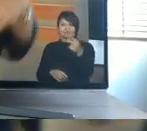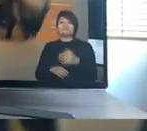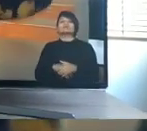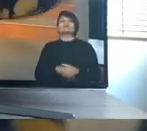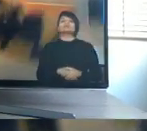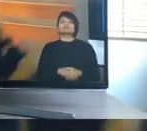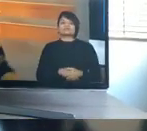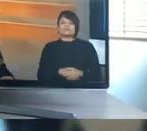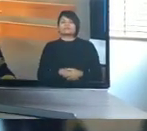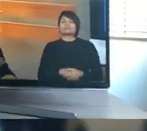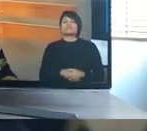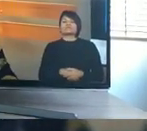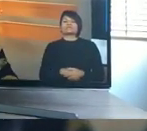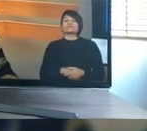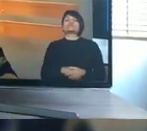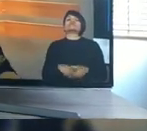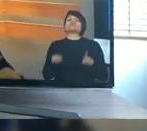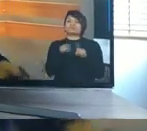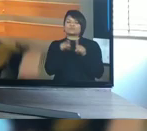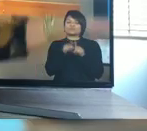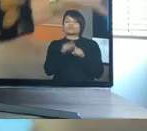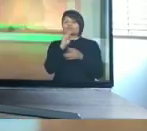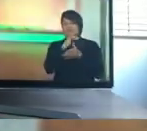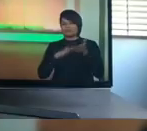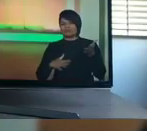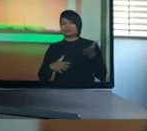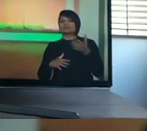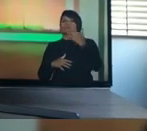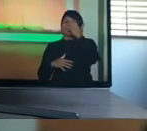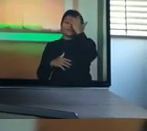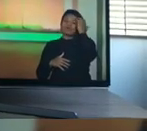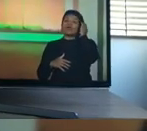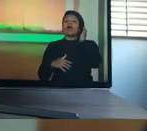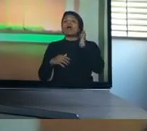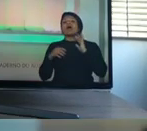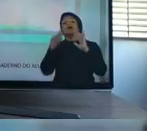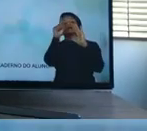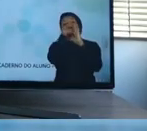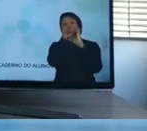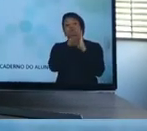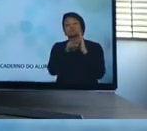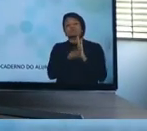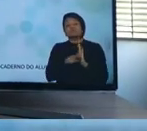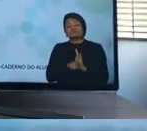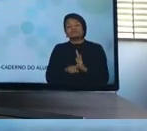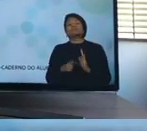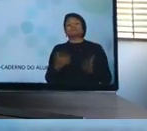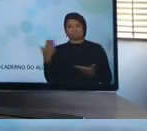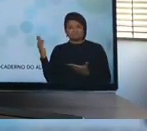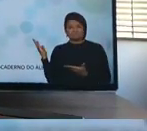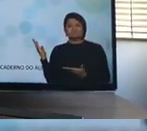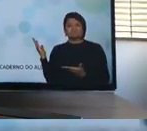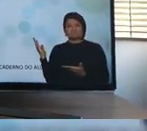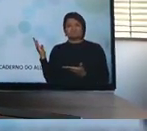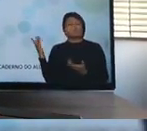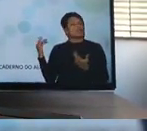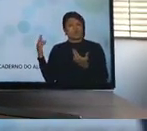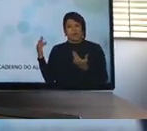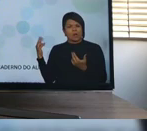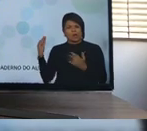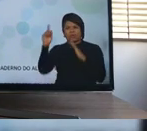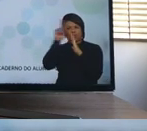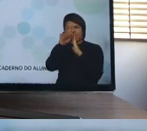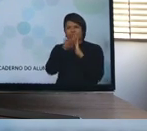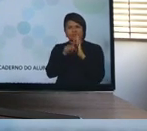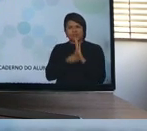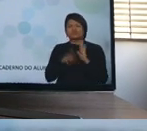Carta 2, passa para as atividades. E aí, atividade 2 da carta, isso, é a mesma atividade que eu